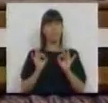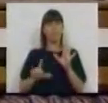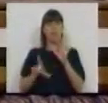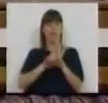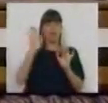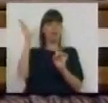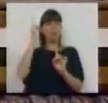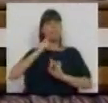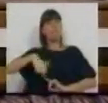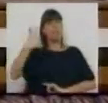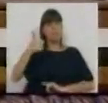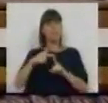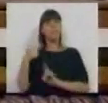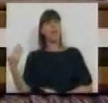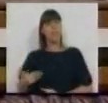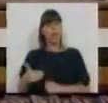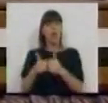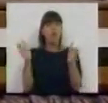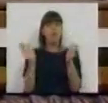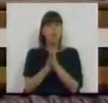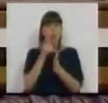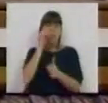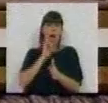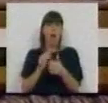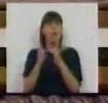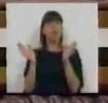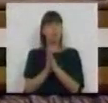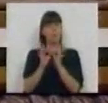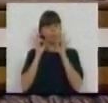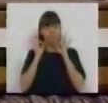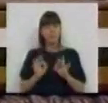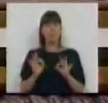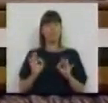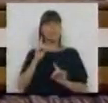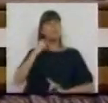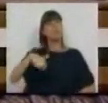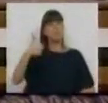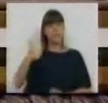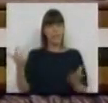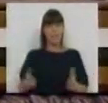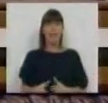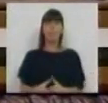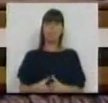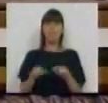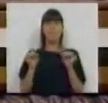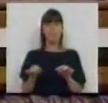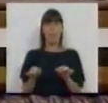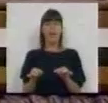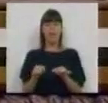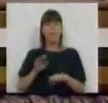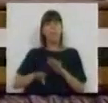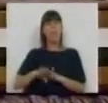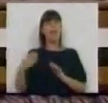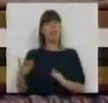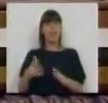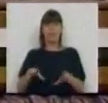lei suprema e em que os direitos de todos e de todas sejam mesmo o essencial. É isso que a